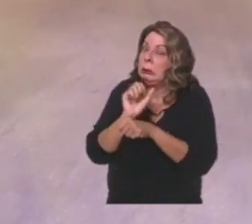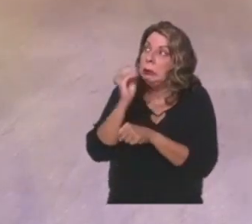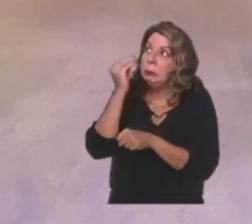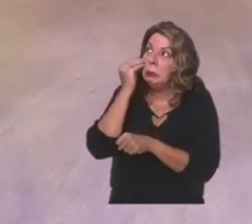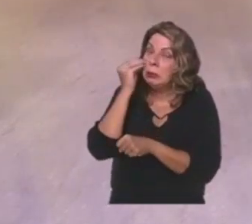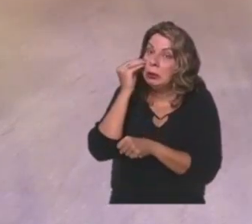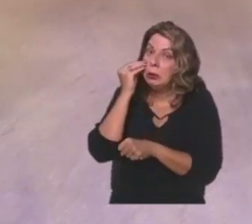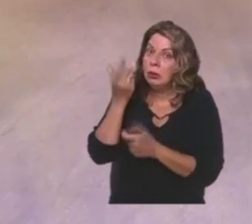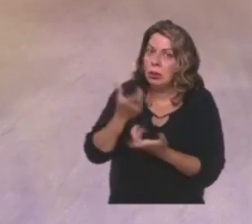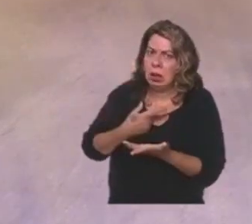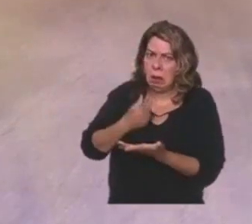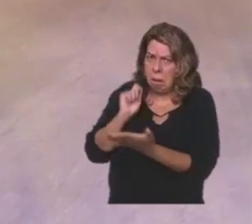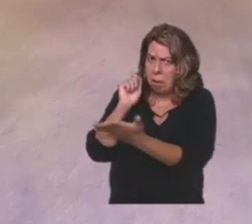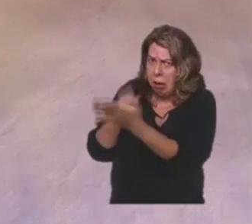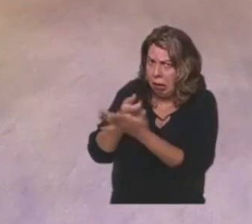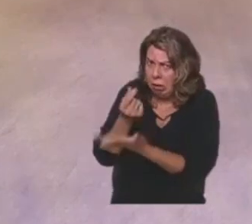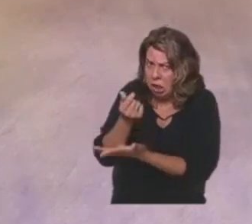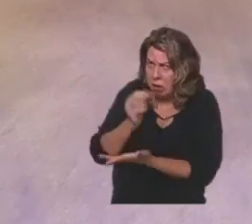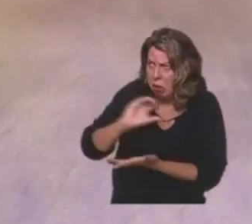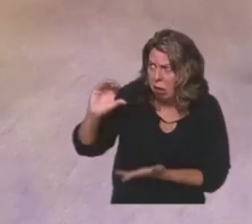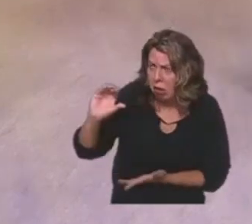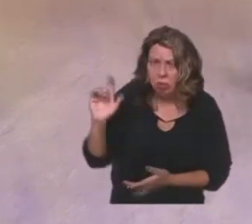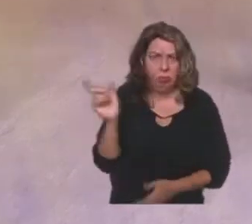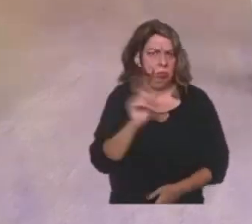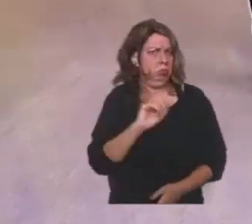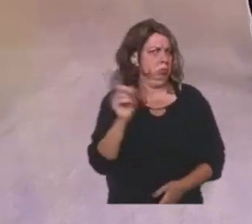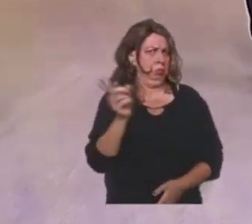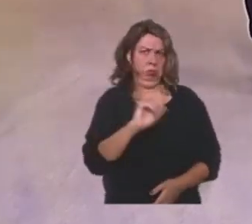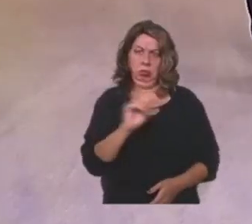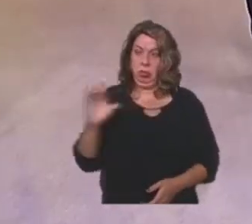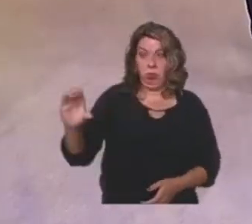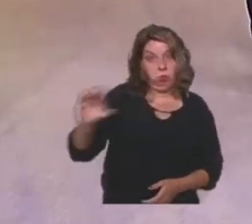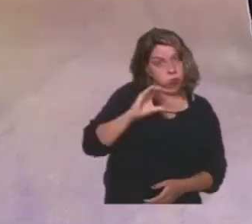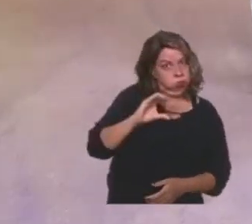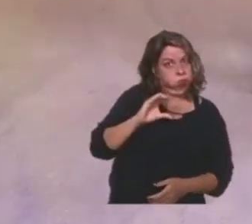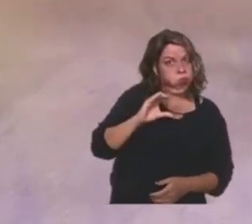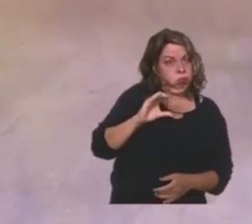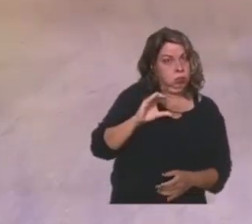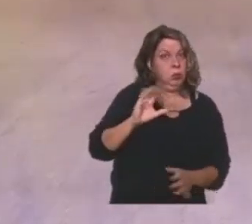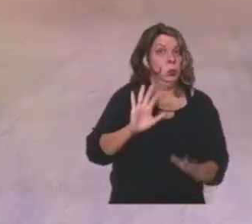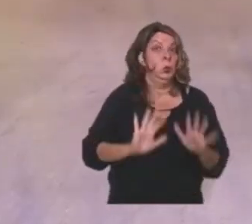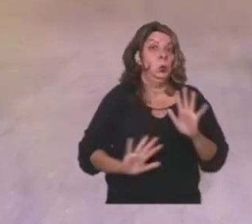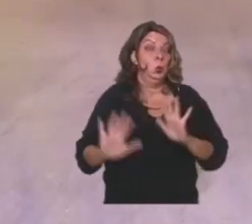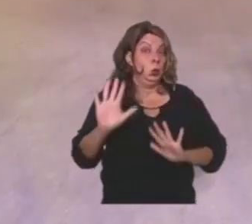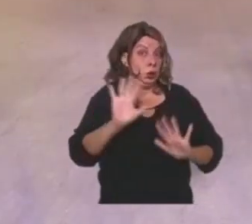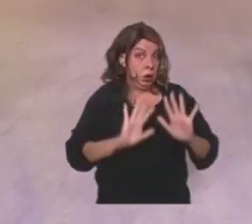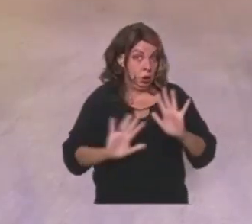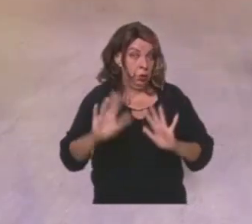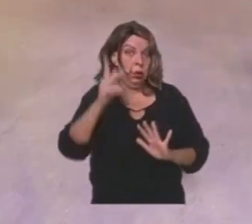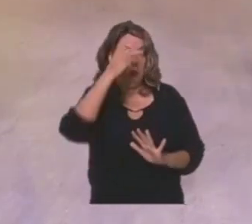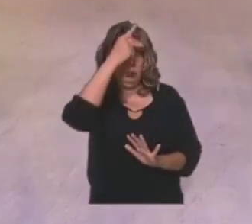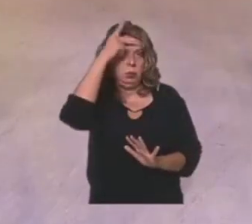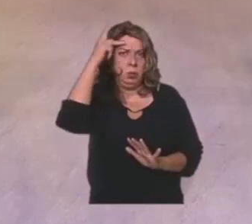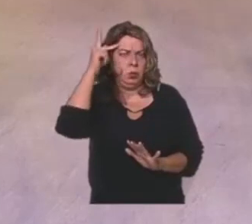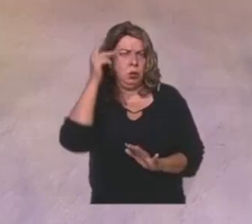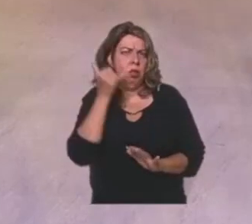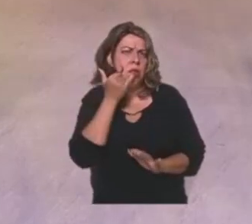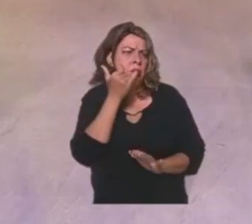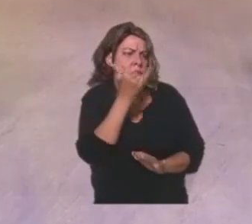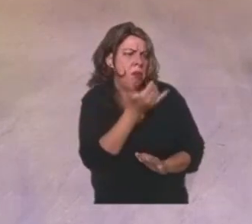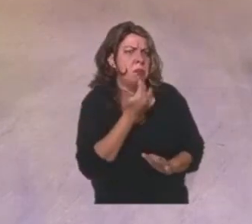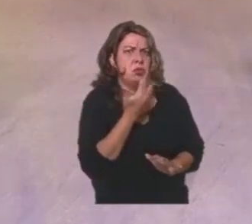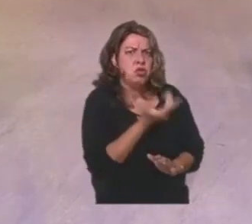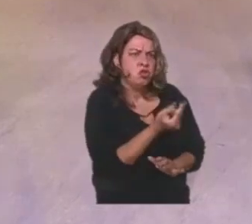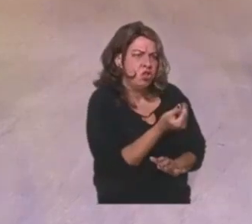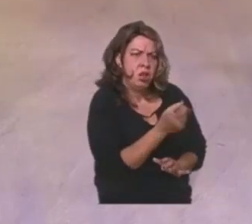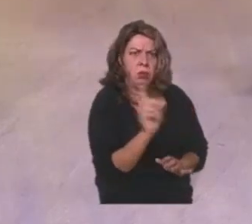vai ter que dar dinheiro, você vai ter nada que passar número de conta. Tem que receber, conta, né? Tem cuidado aí, muito jamais cuidado. Alguém do Caju Cap vai te pedir dinheiro algum,